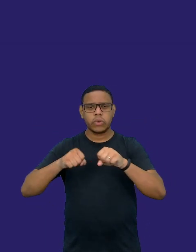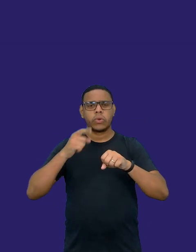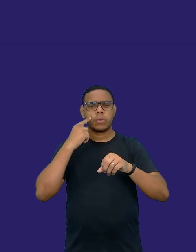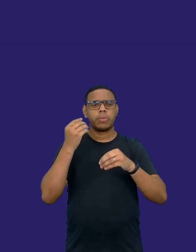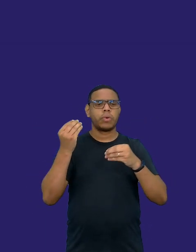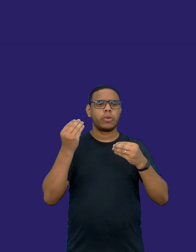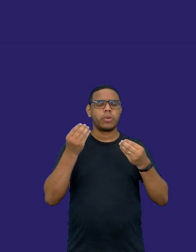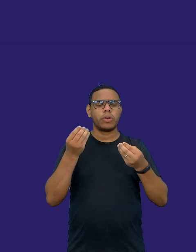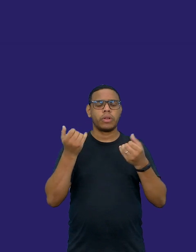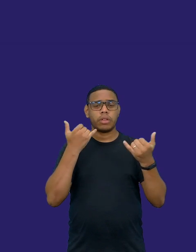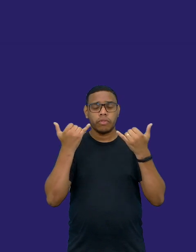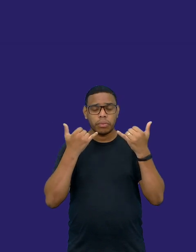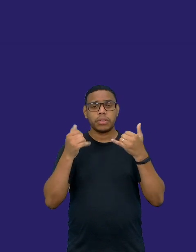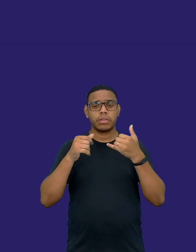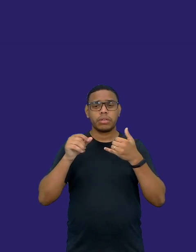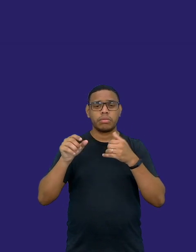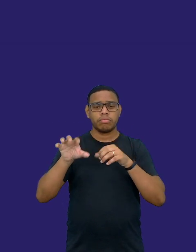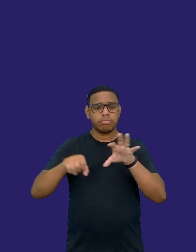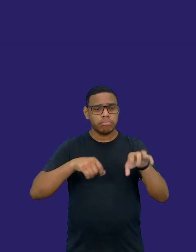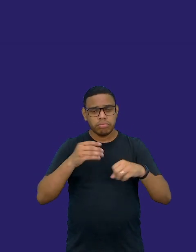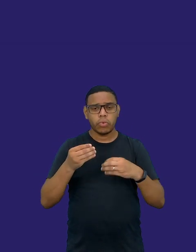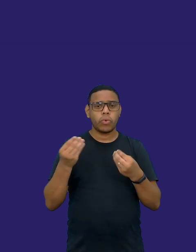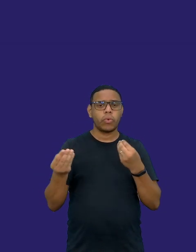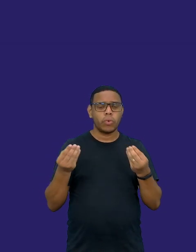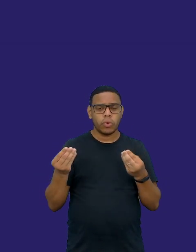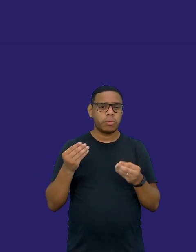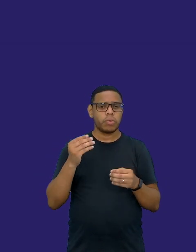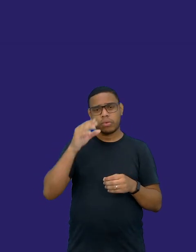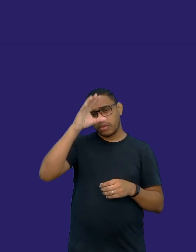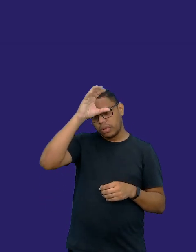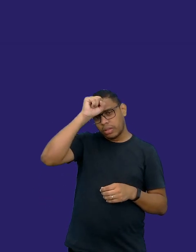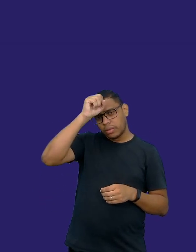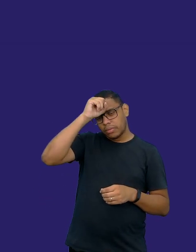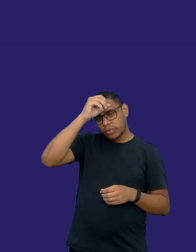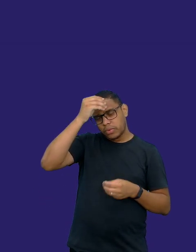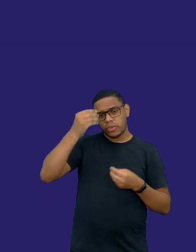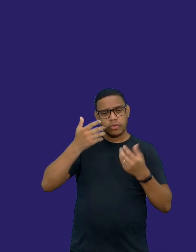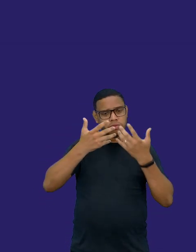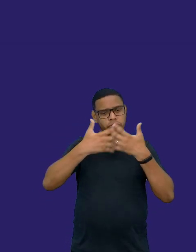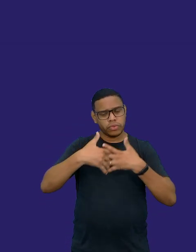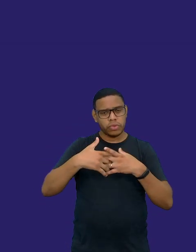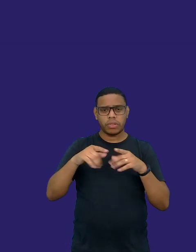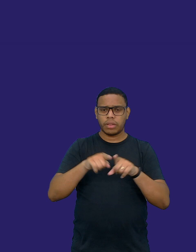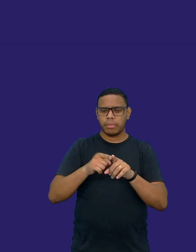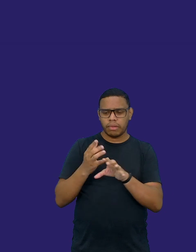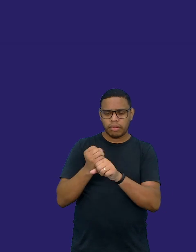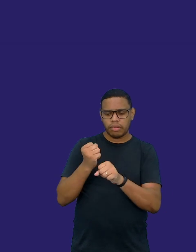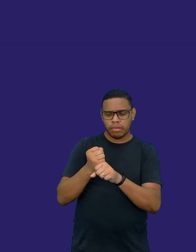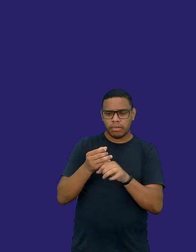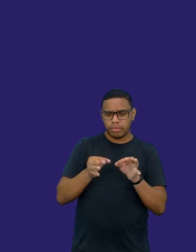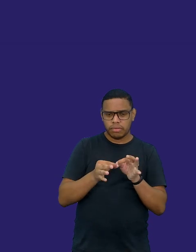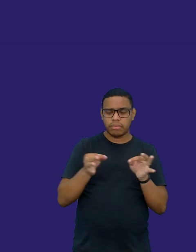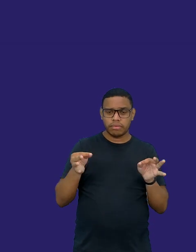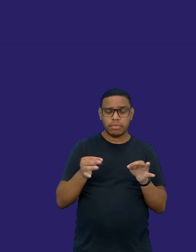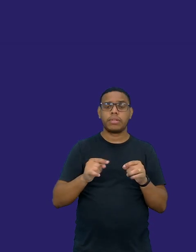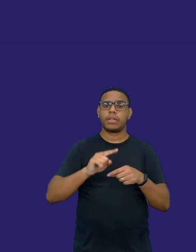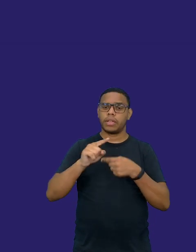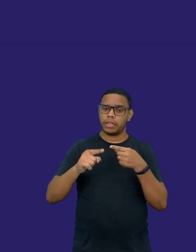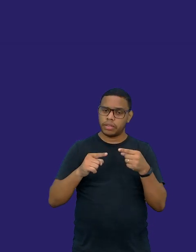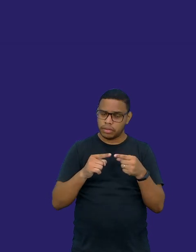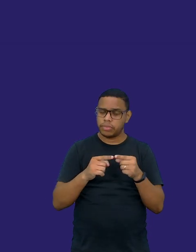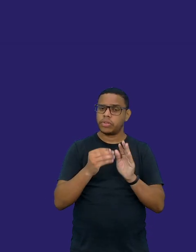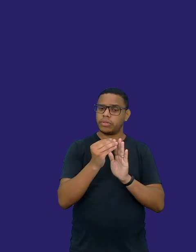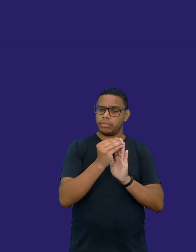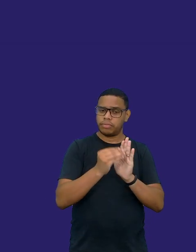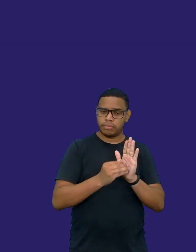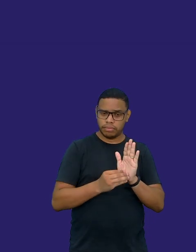as informações sobre distância? Como que ele vai aprender como funciona e como calcula uma distância? Nessas mini